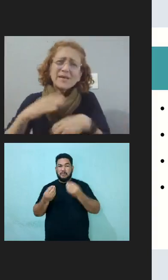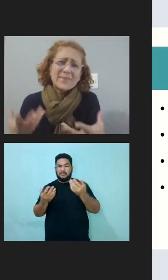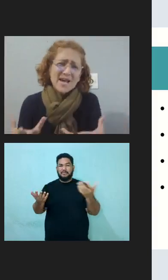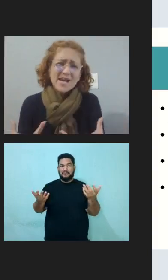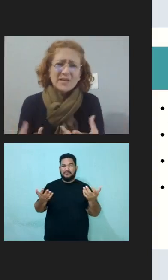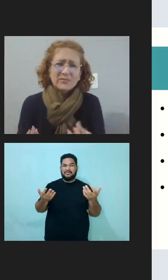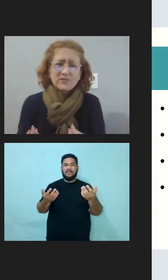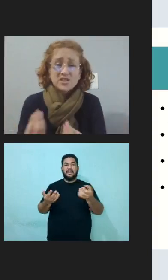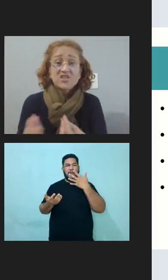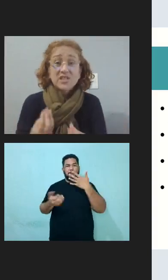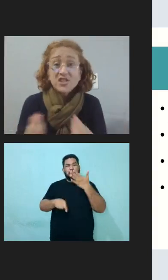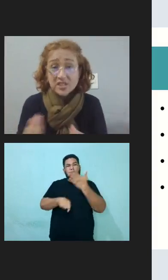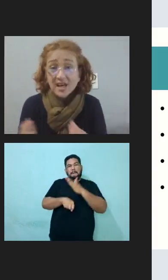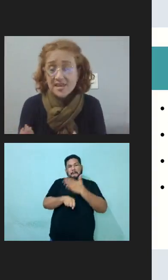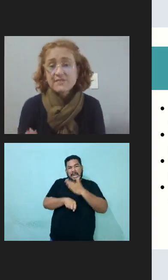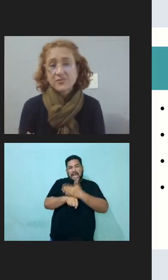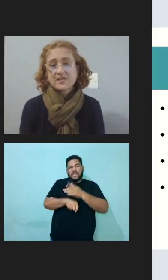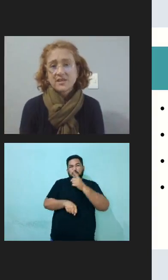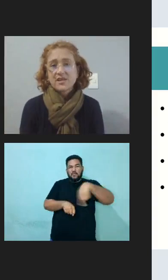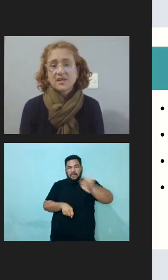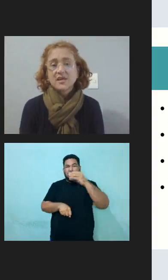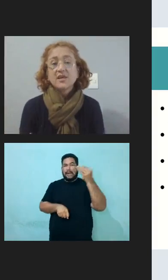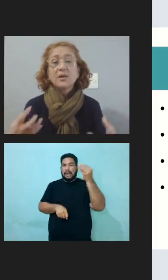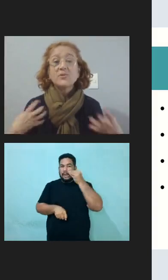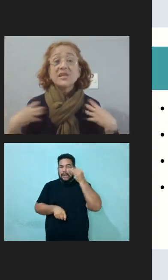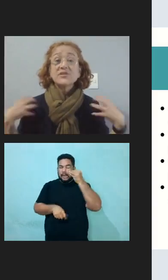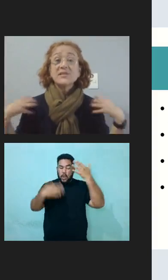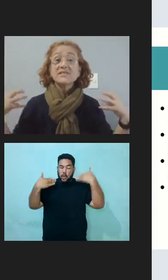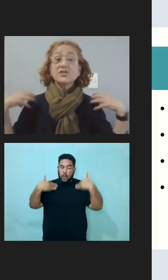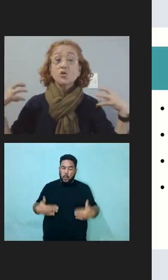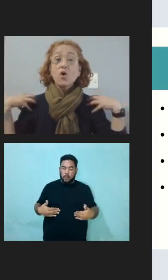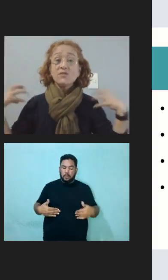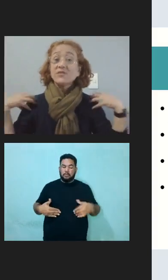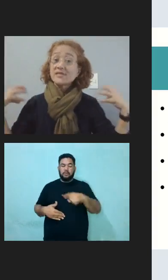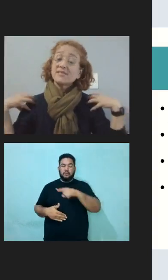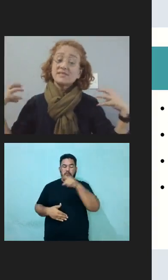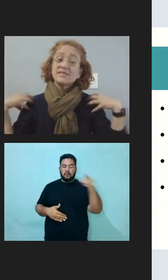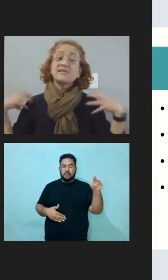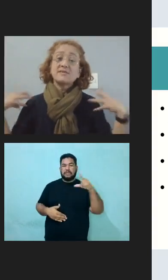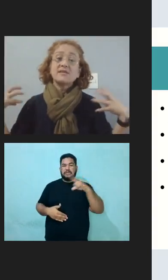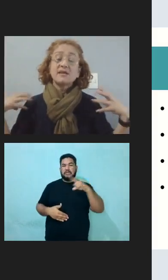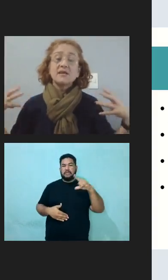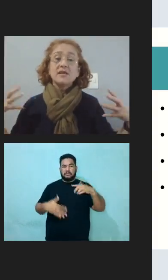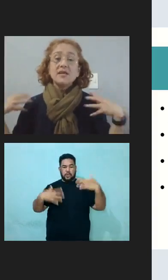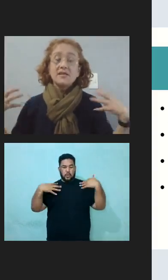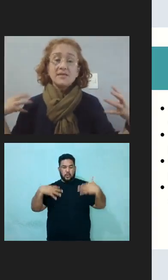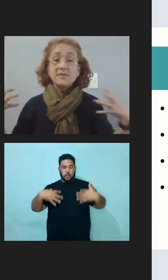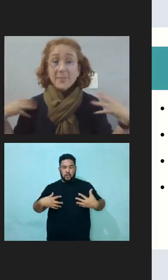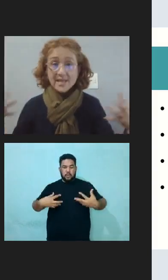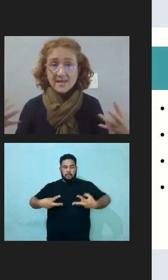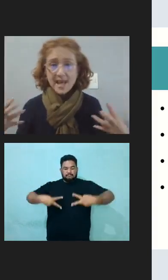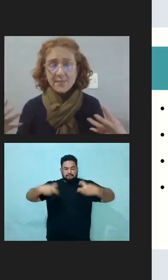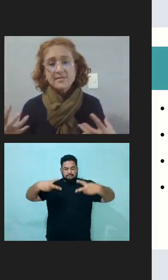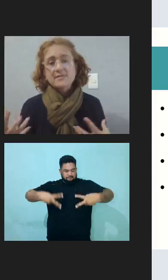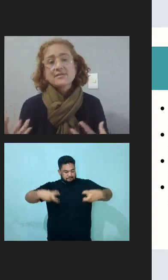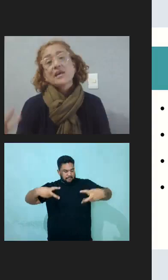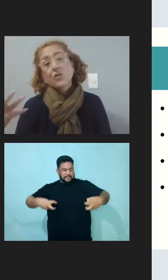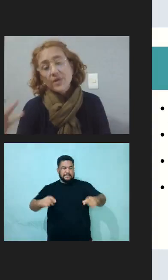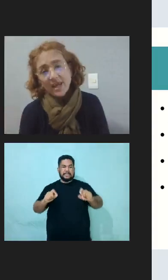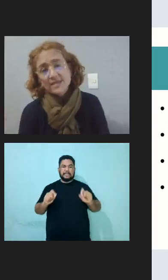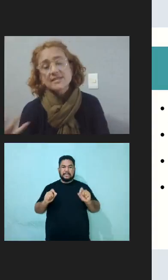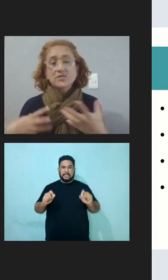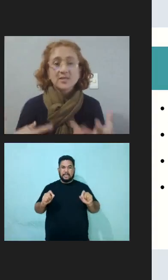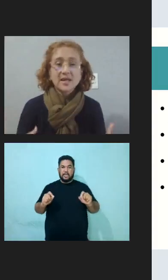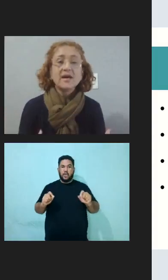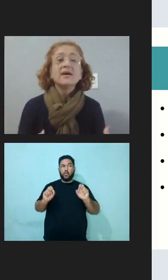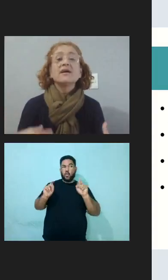na prática, é bom vocês testarem vocês, né? Porque vocês se tocam, vocês e se percebem se tá ok,